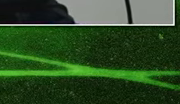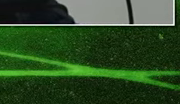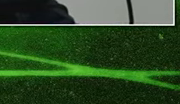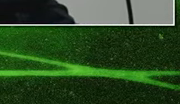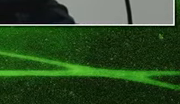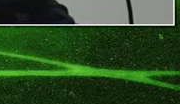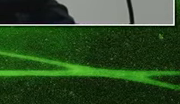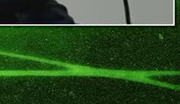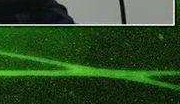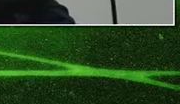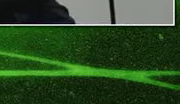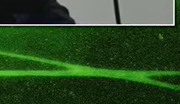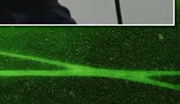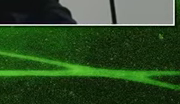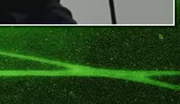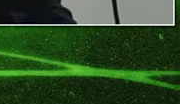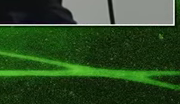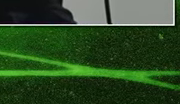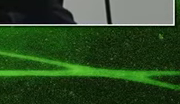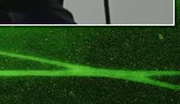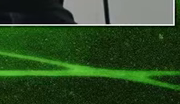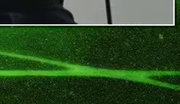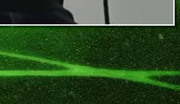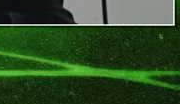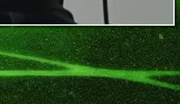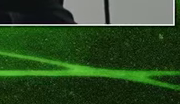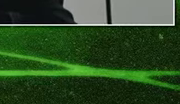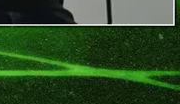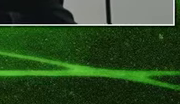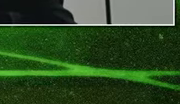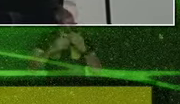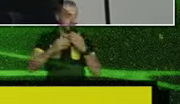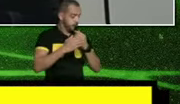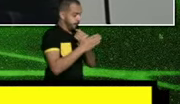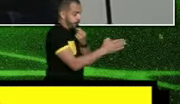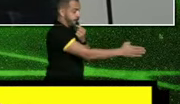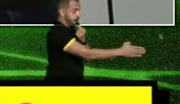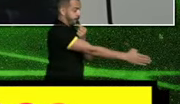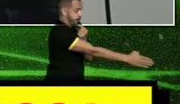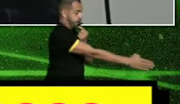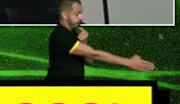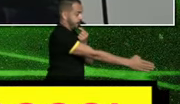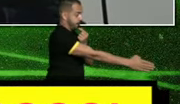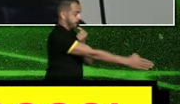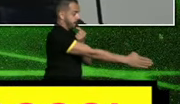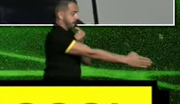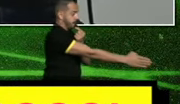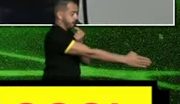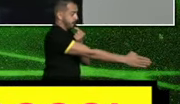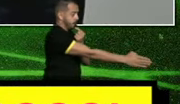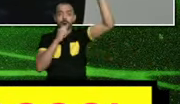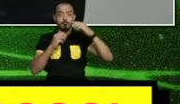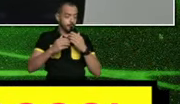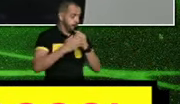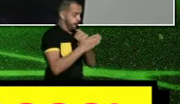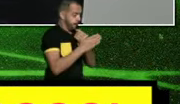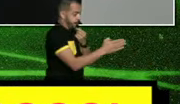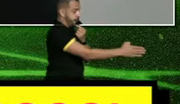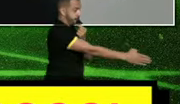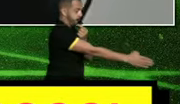Cruzeiro cruzeir Cruzeiro Cruzeiro vamos vamos